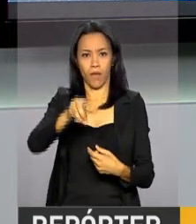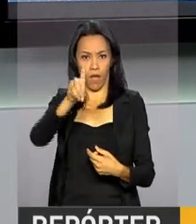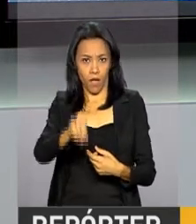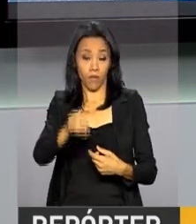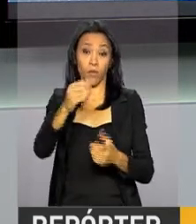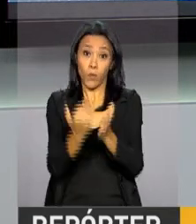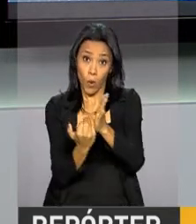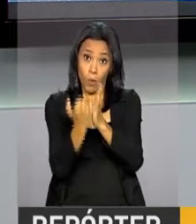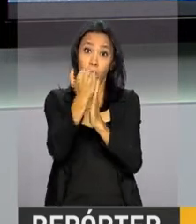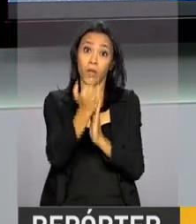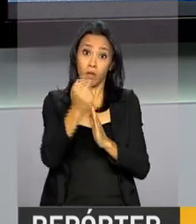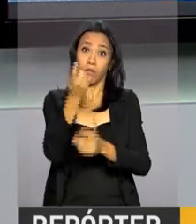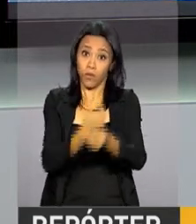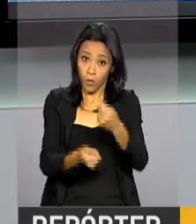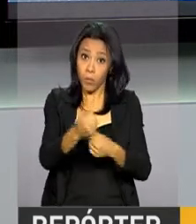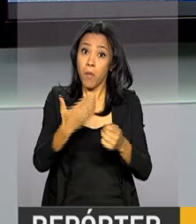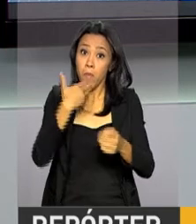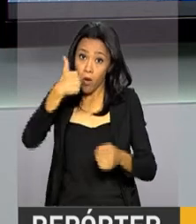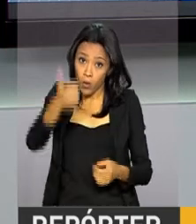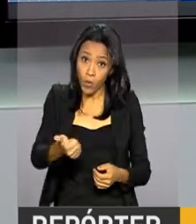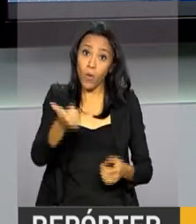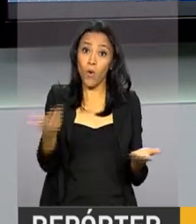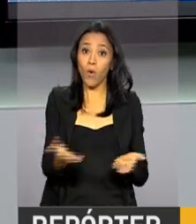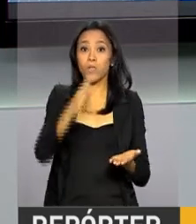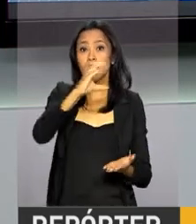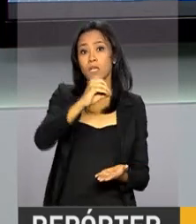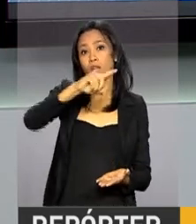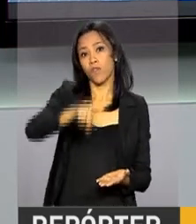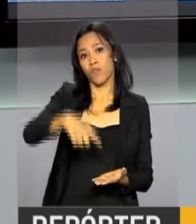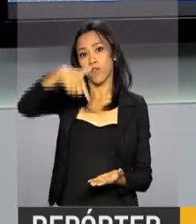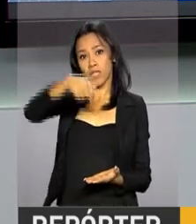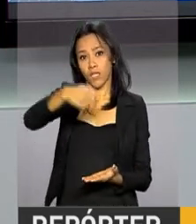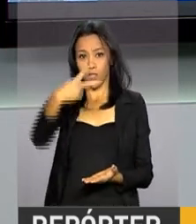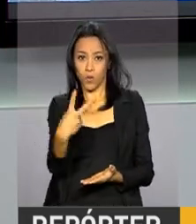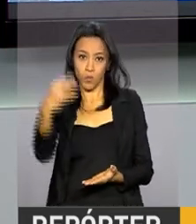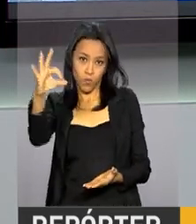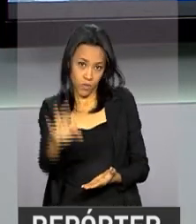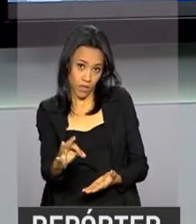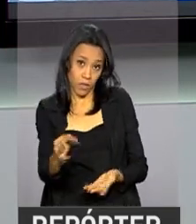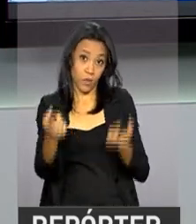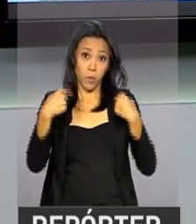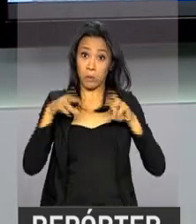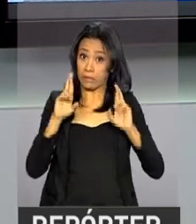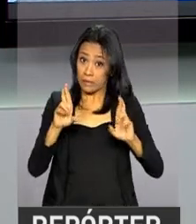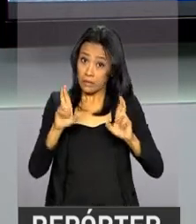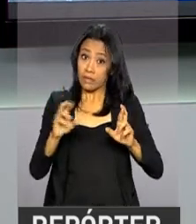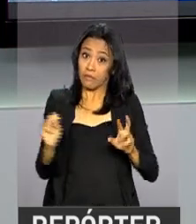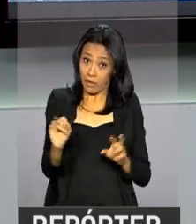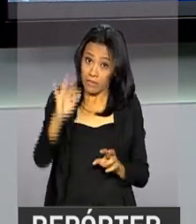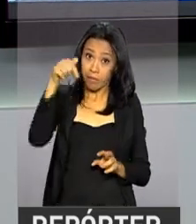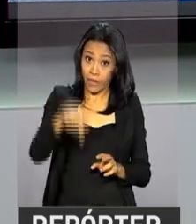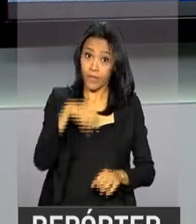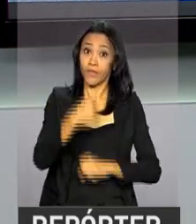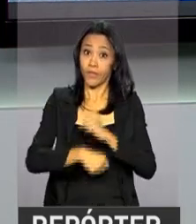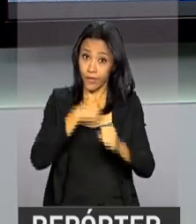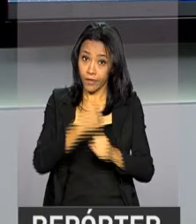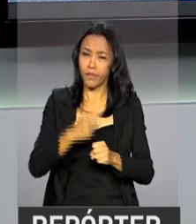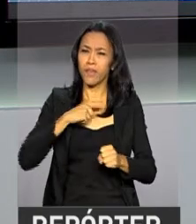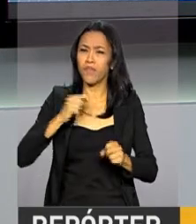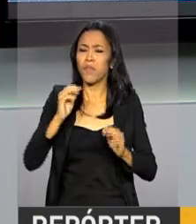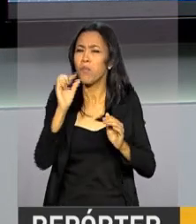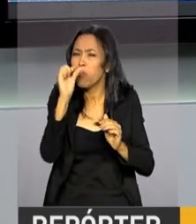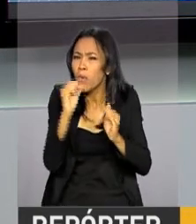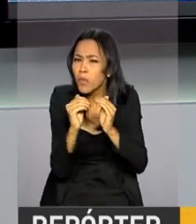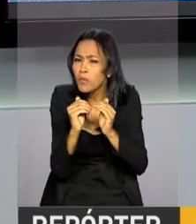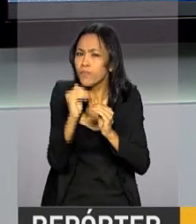melhorou e passou para 0,72 por cento a expectativa de inflação para este ano teve uma leve alteração